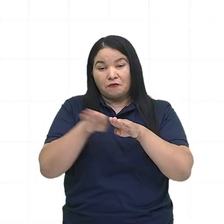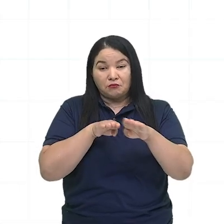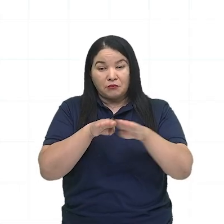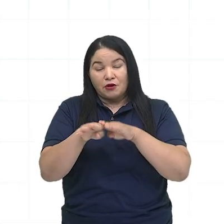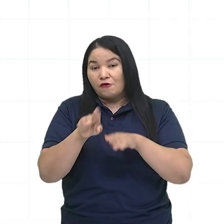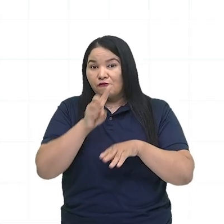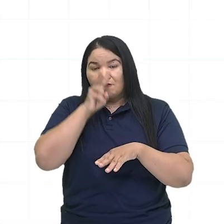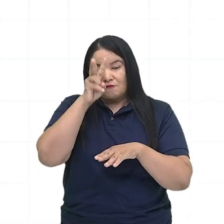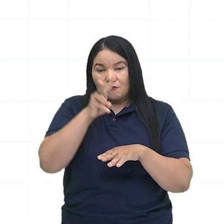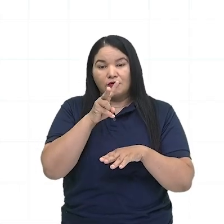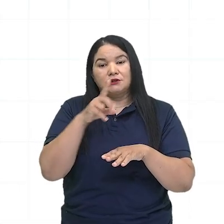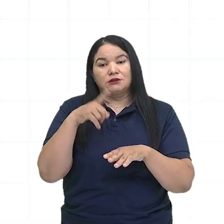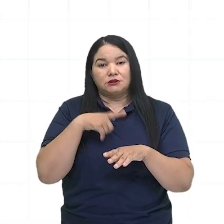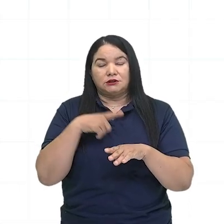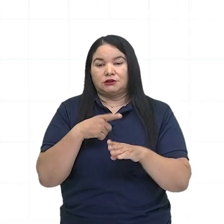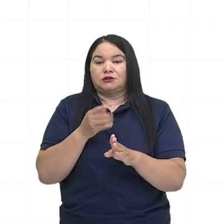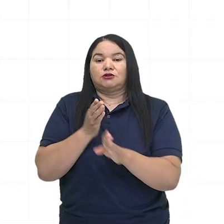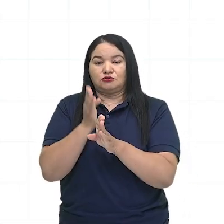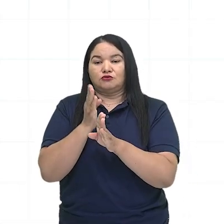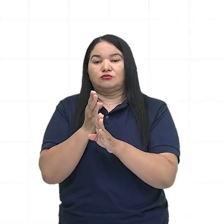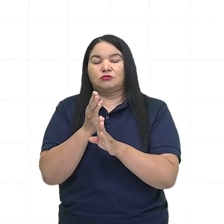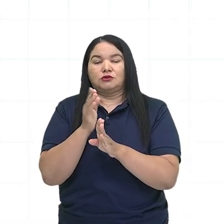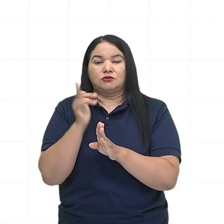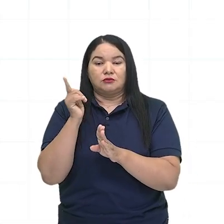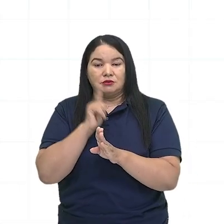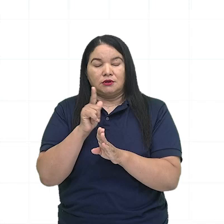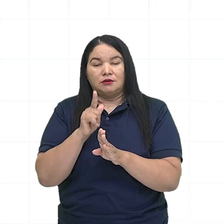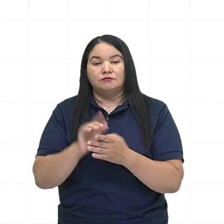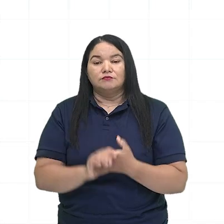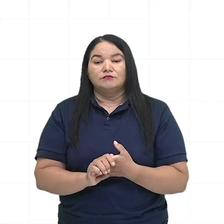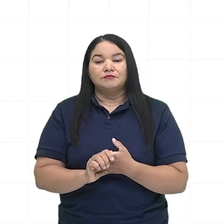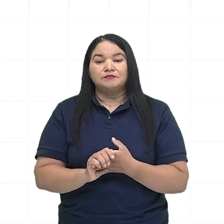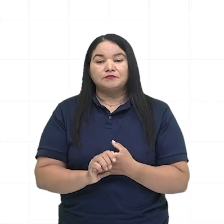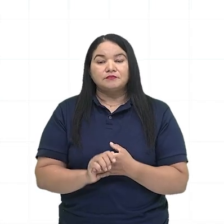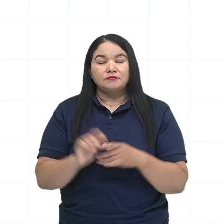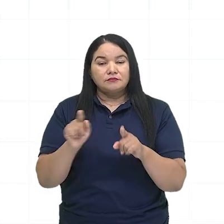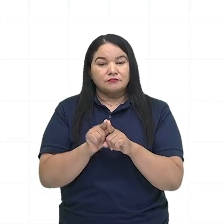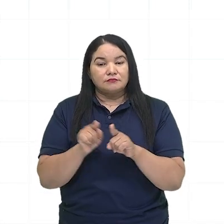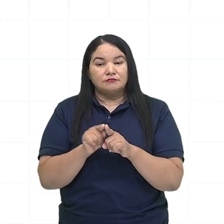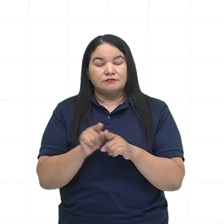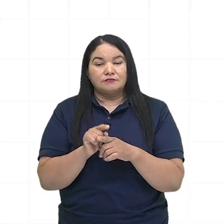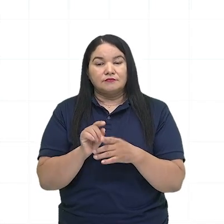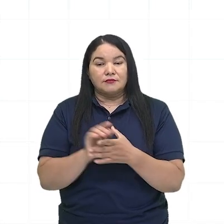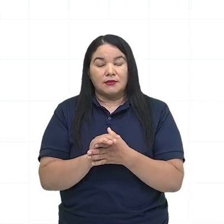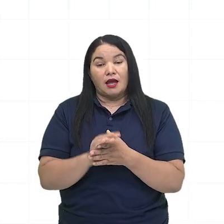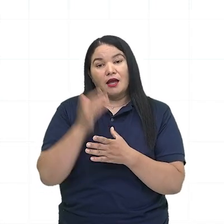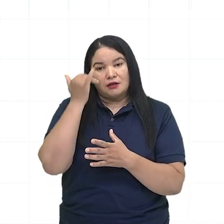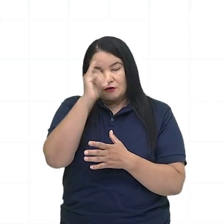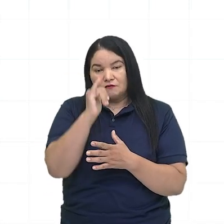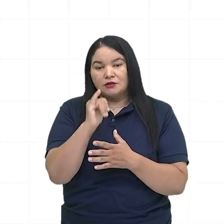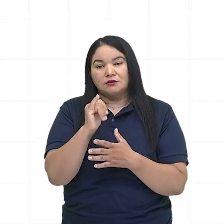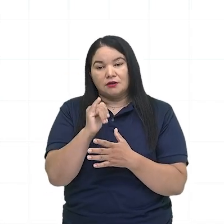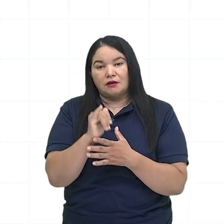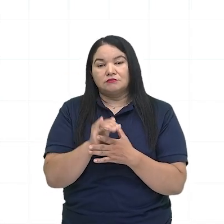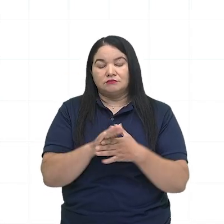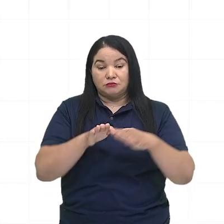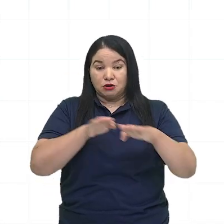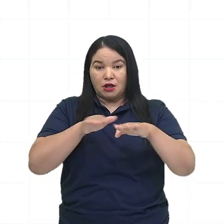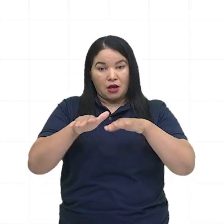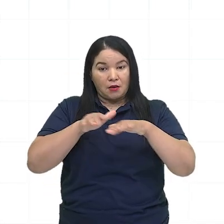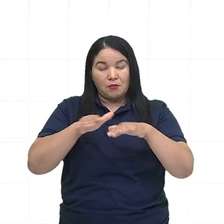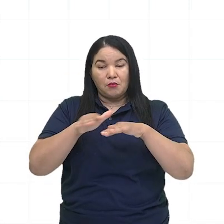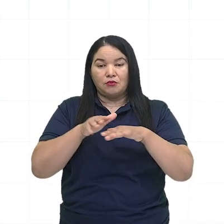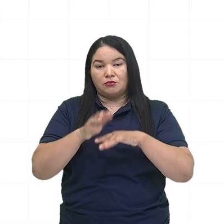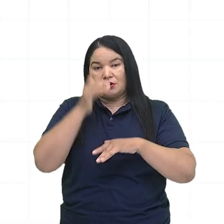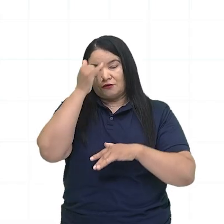a maior chance de acontecer, e até mesmo prever terremotos com mais precisão.